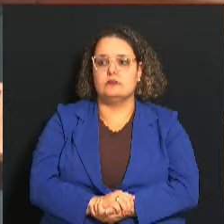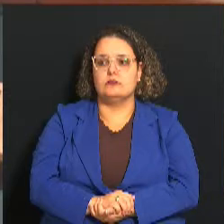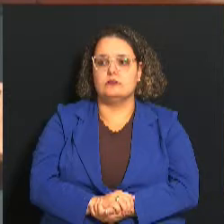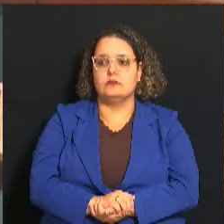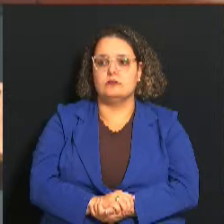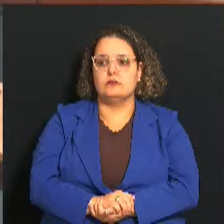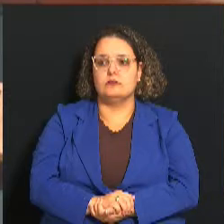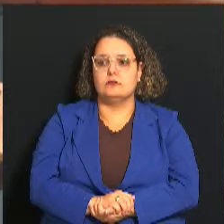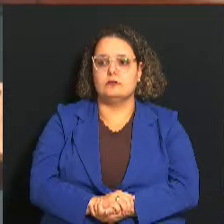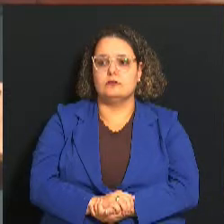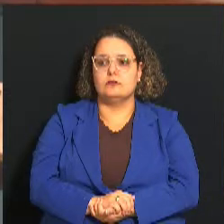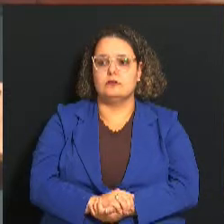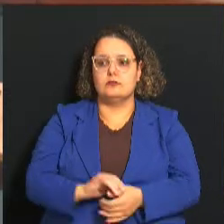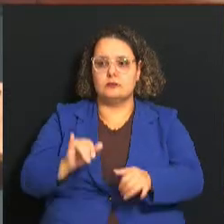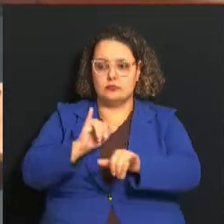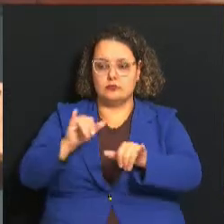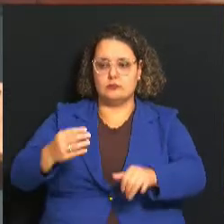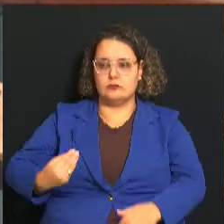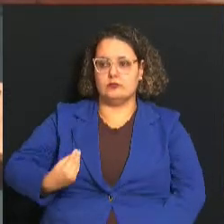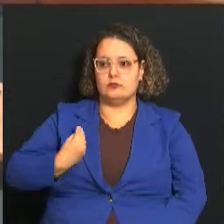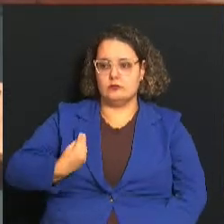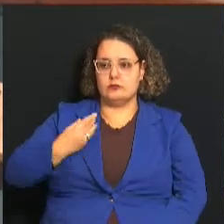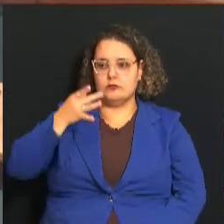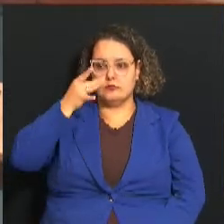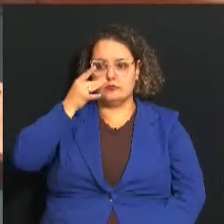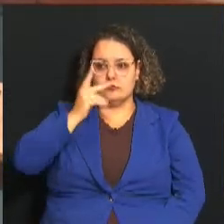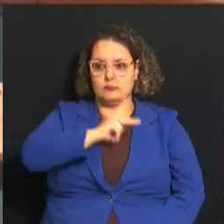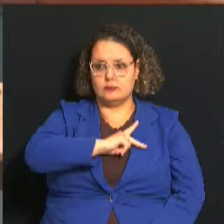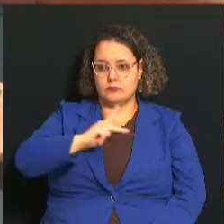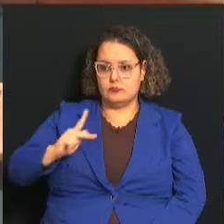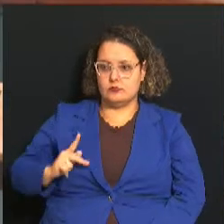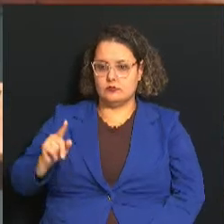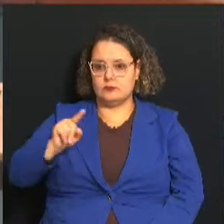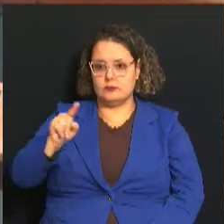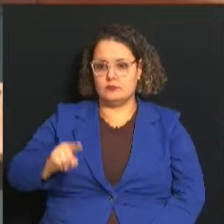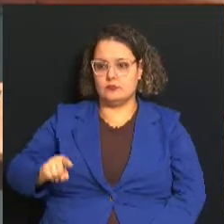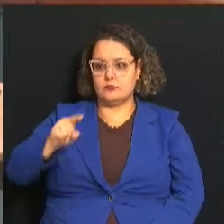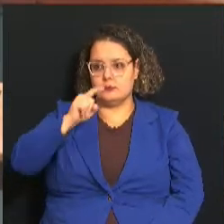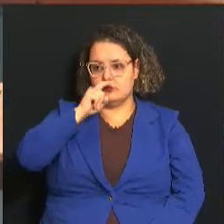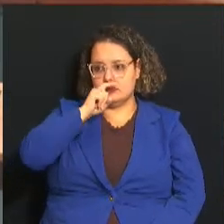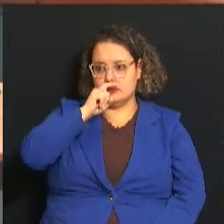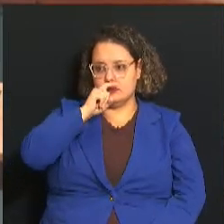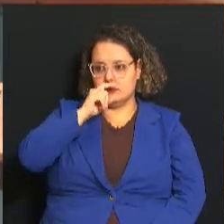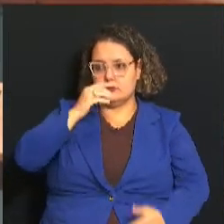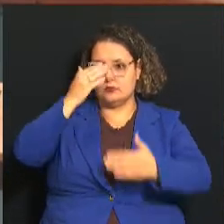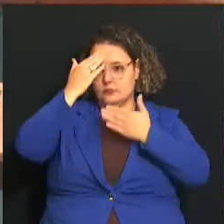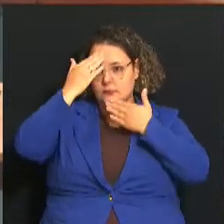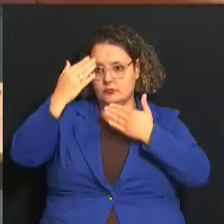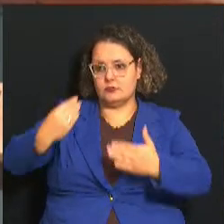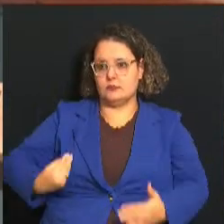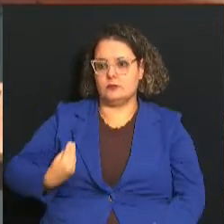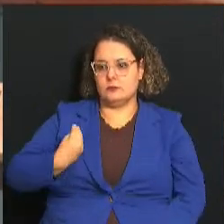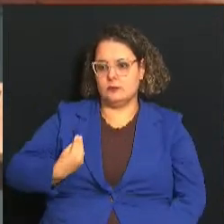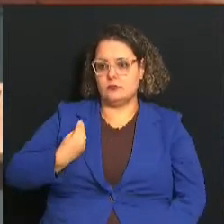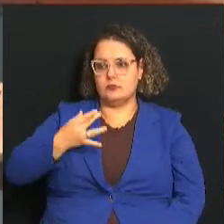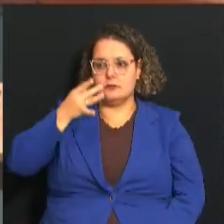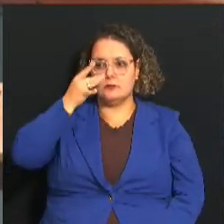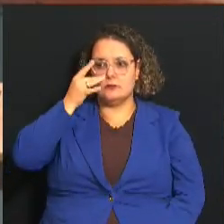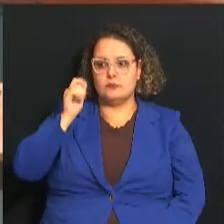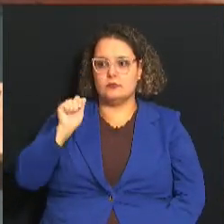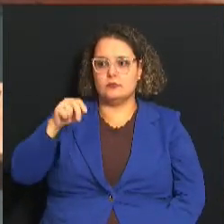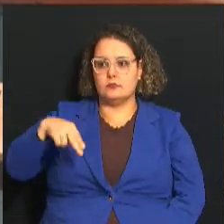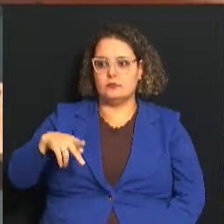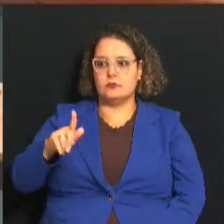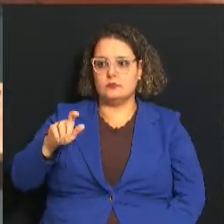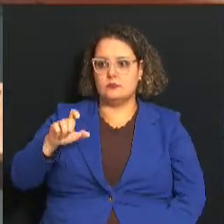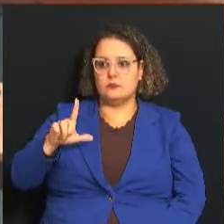Quero anunciar aqui a presença do nosso presidente, vereador José Carlos. Obrigado pela presença. A Ângela gostaria de